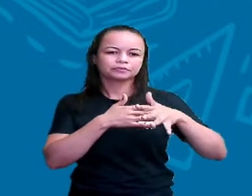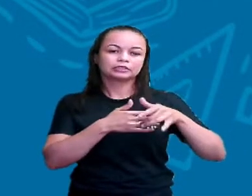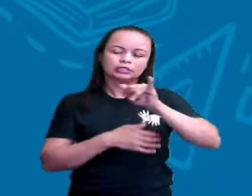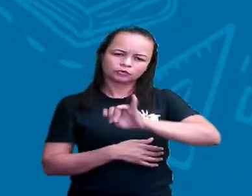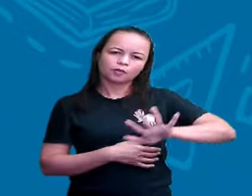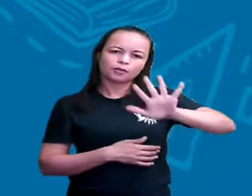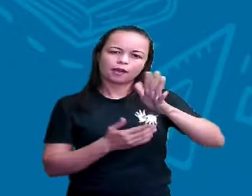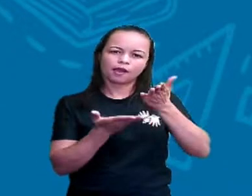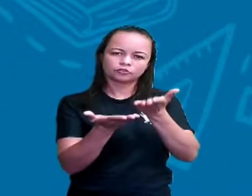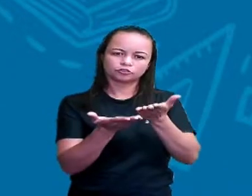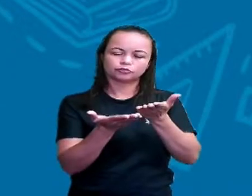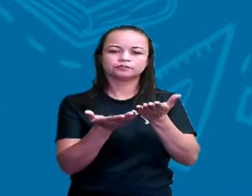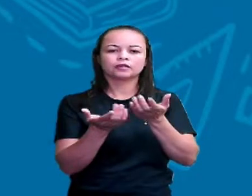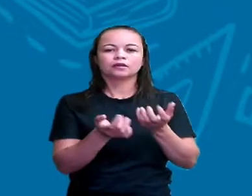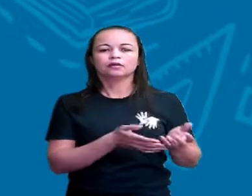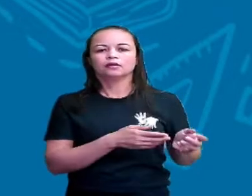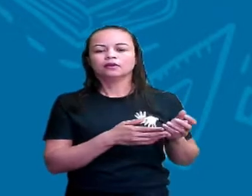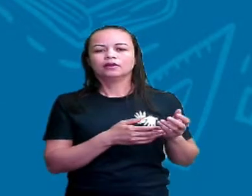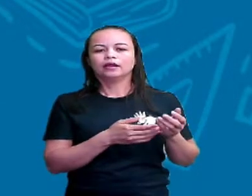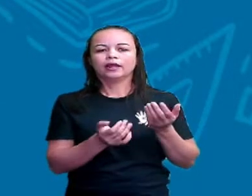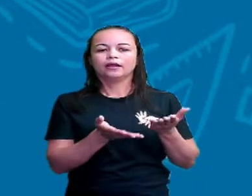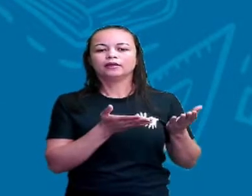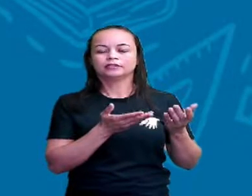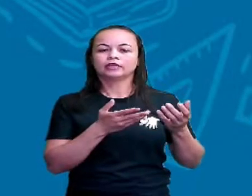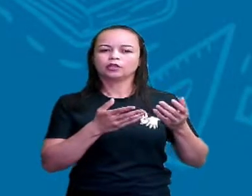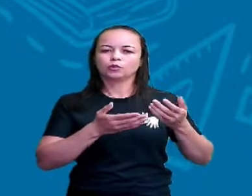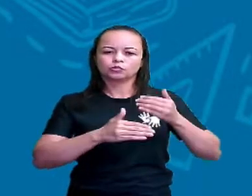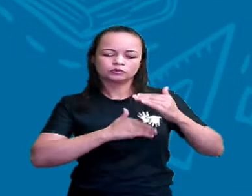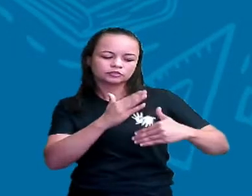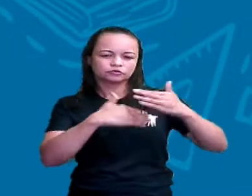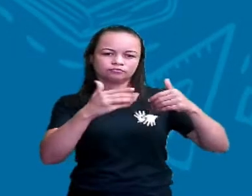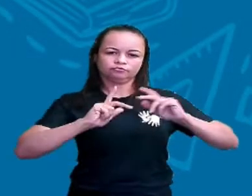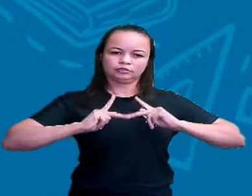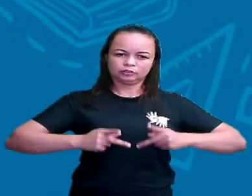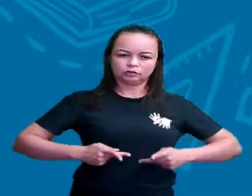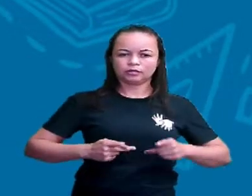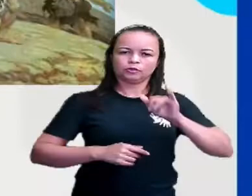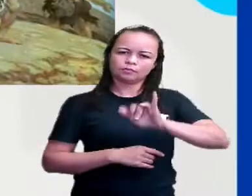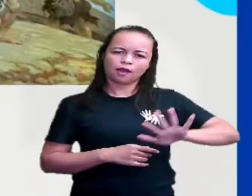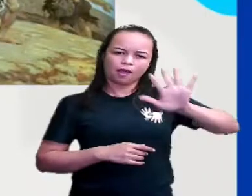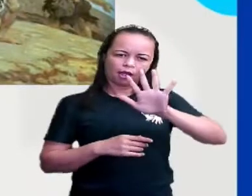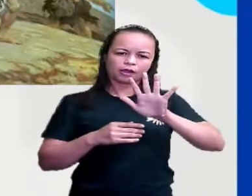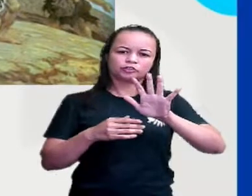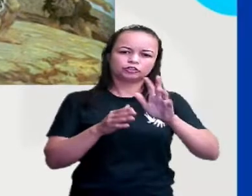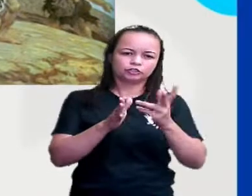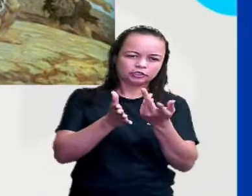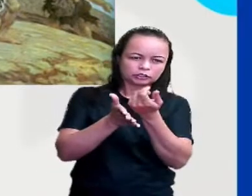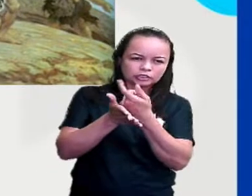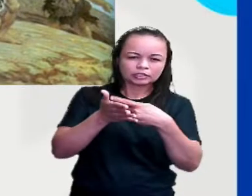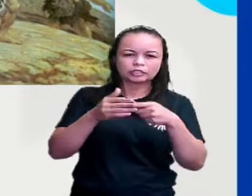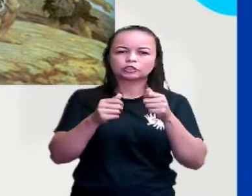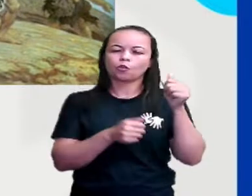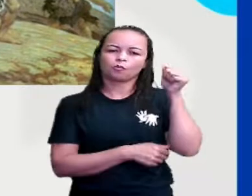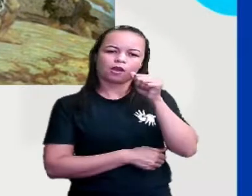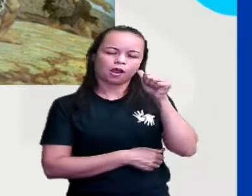imagens, né? O desenvolvimento dos seres humanos e algumas imagens de gravuras, imagem de como a mulher era